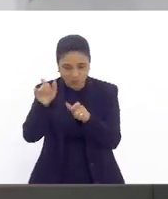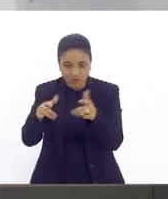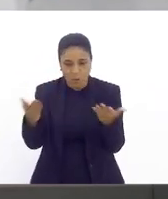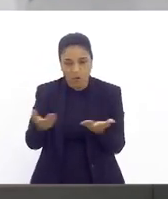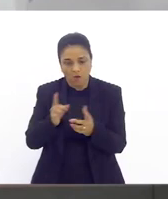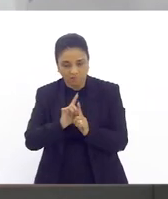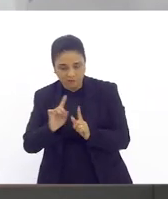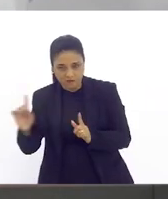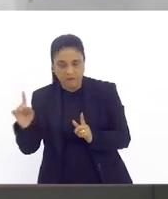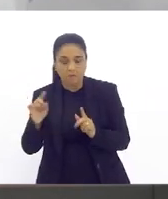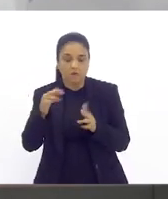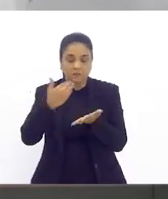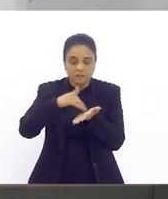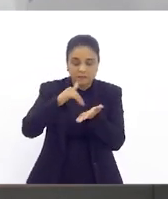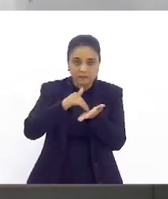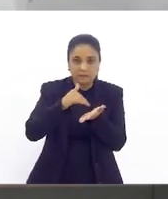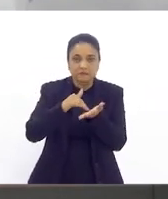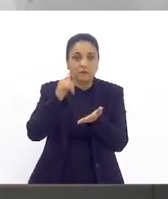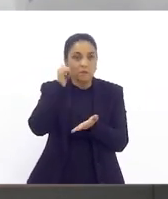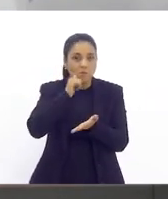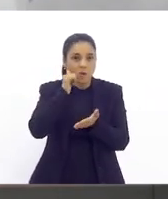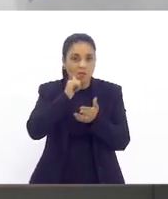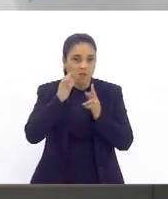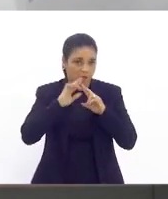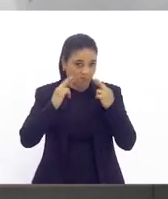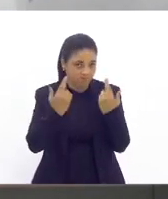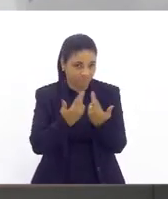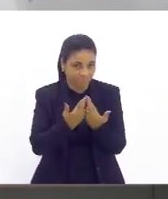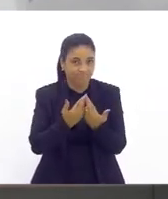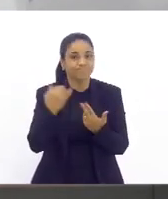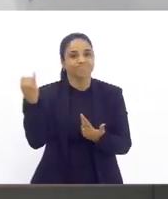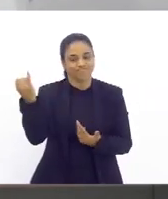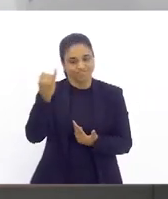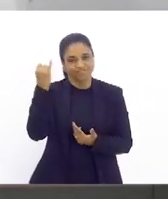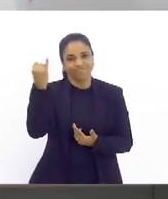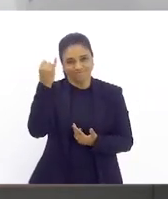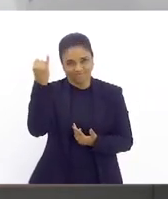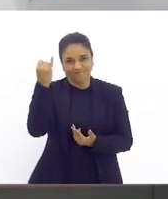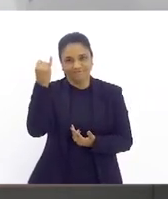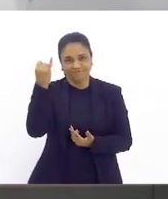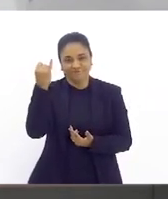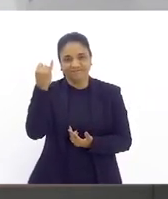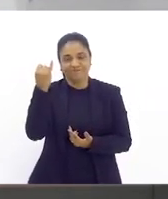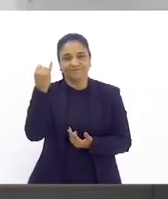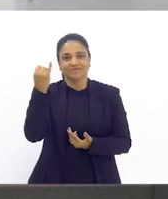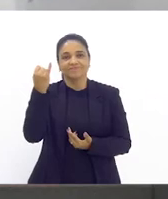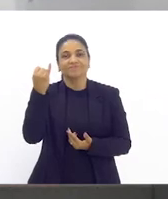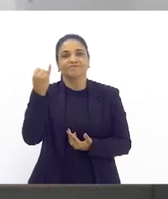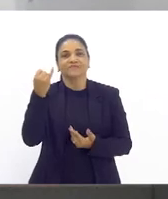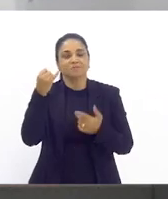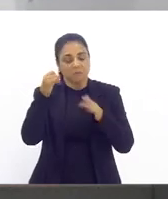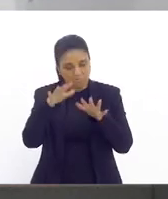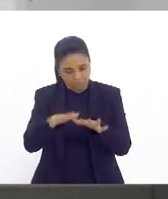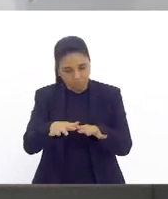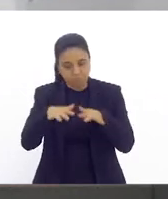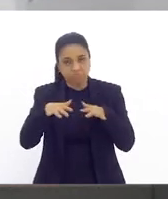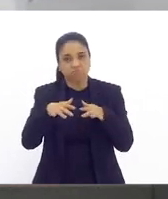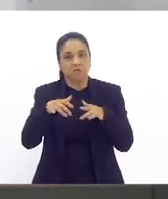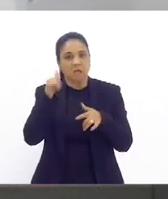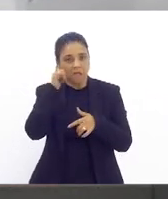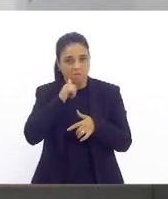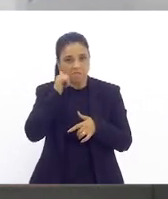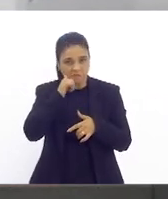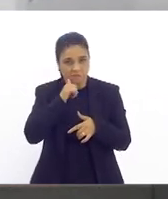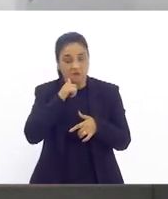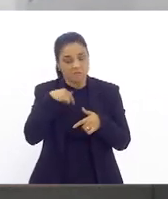de mulher que é importante para também para a bancada feminina mas a minha